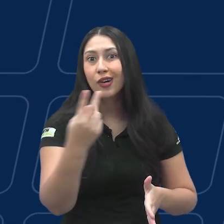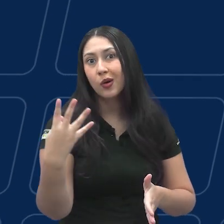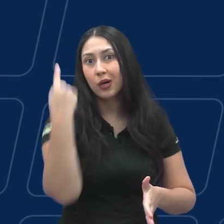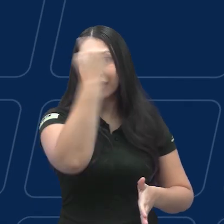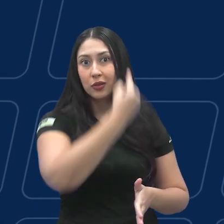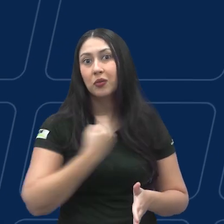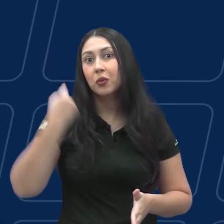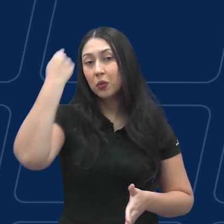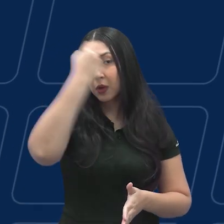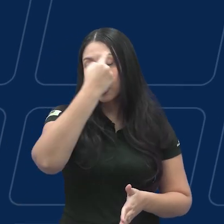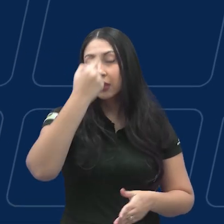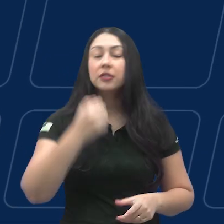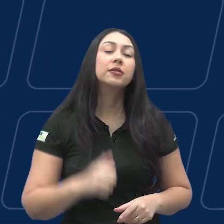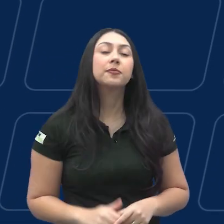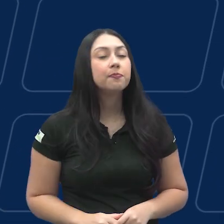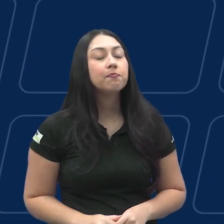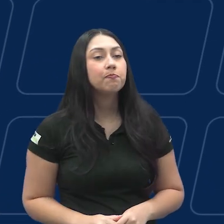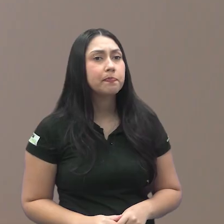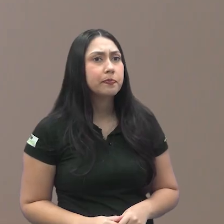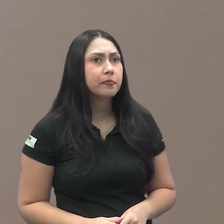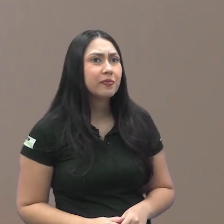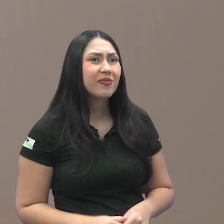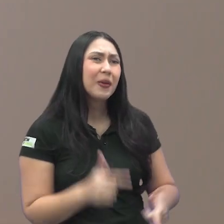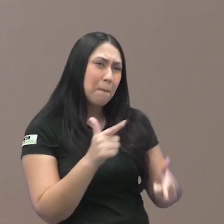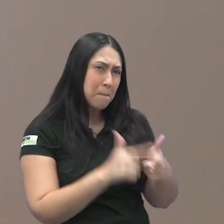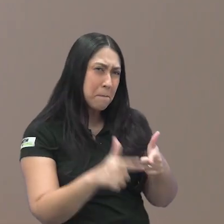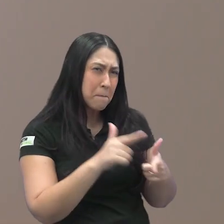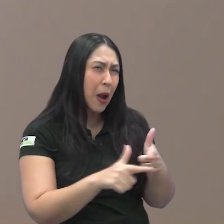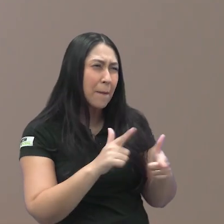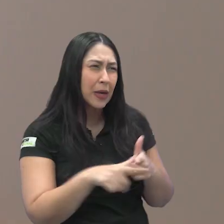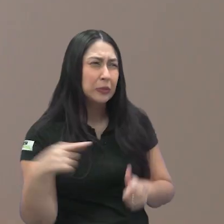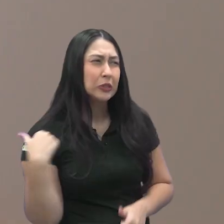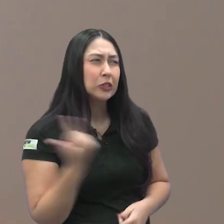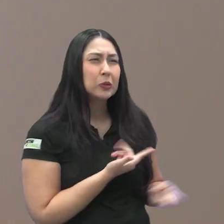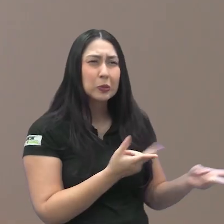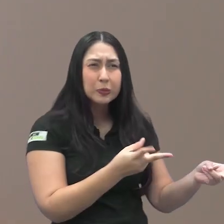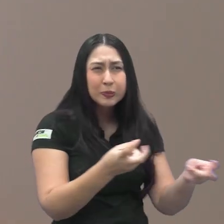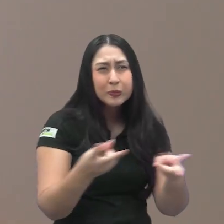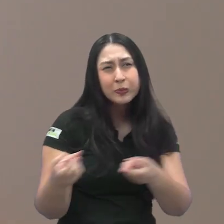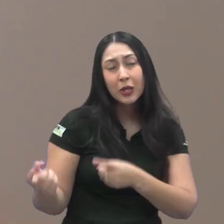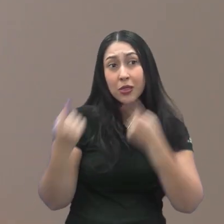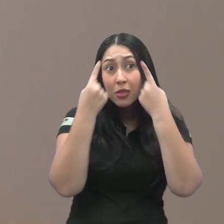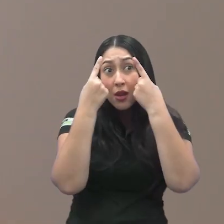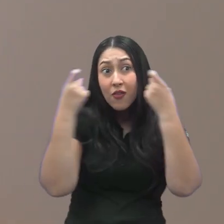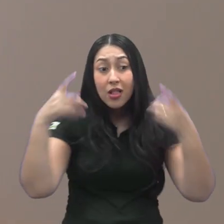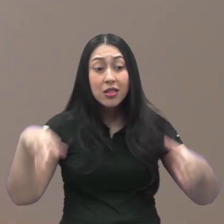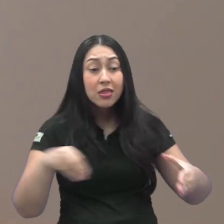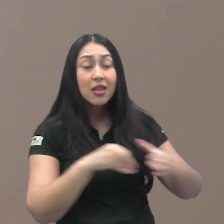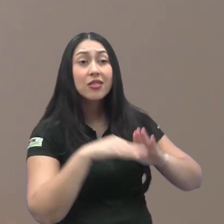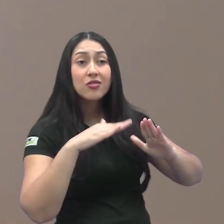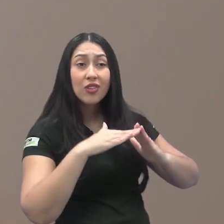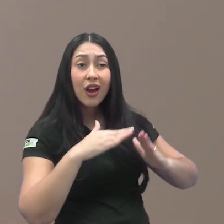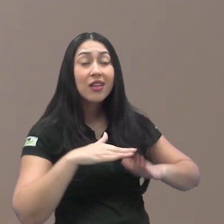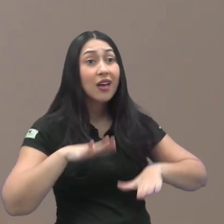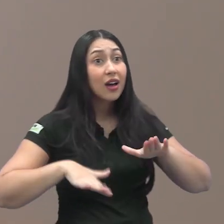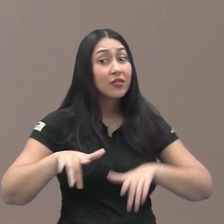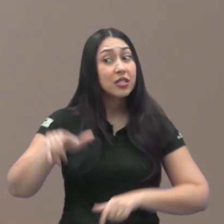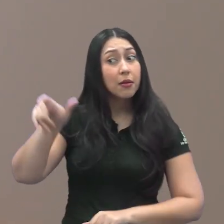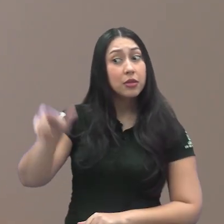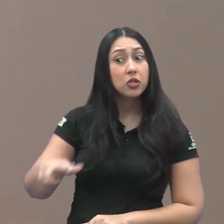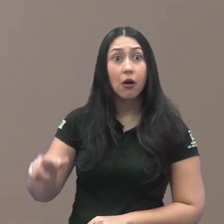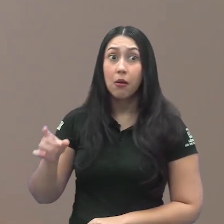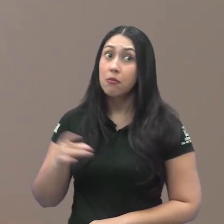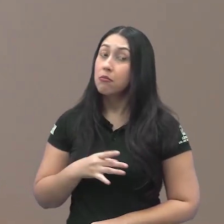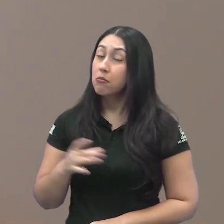no prazo máximo de 24 horas. Pela circunstância que ela está vivendo de violência doméstica, envolve um temor